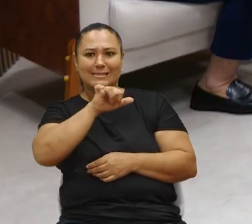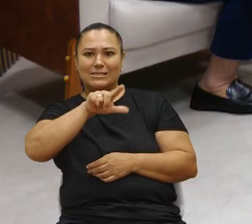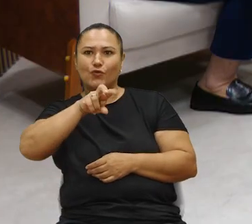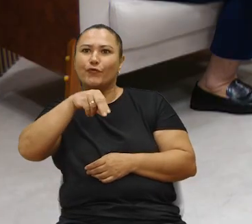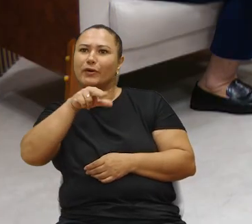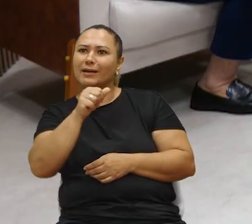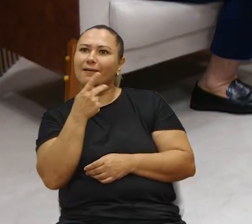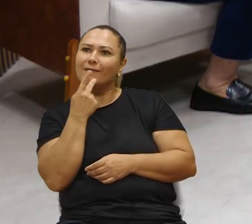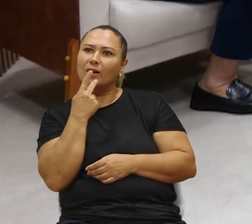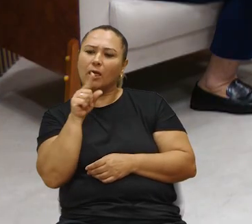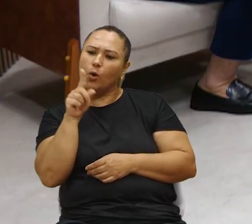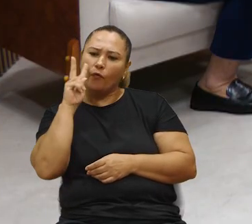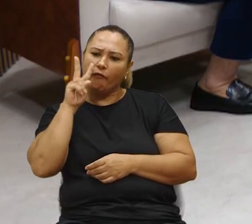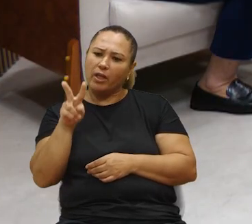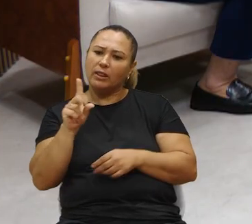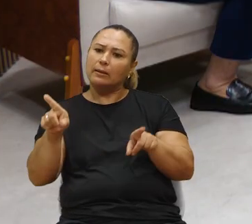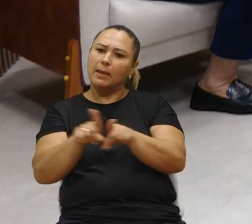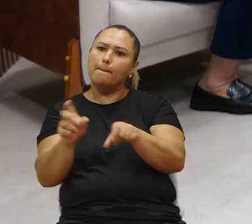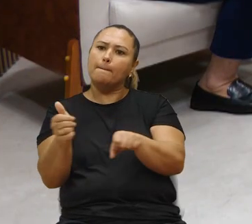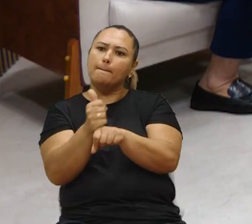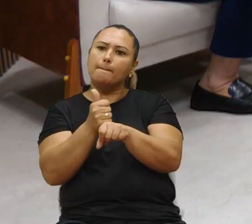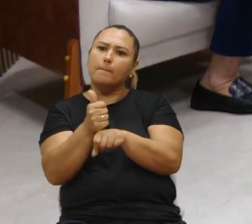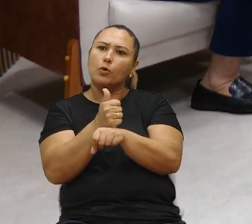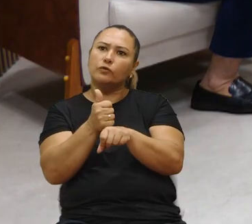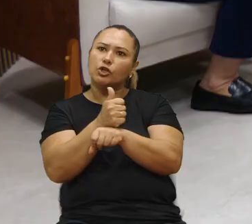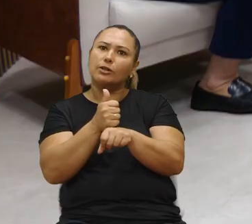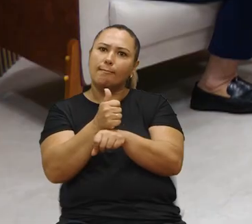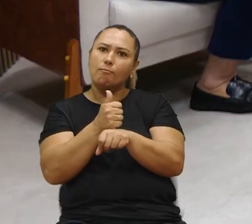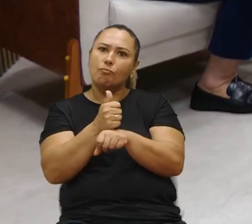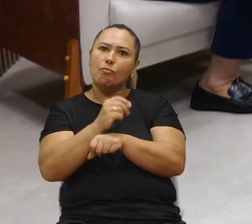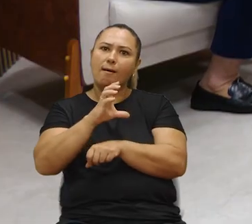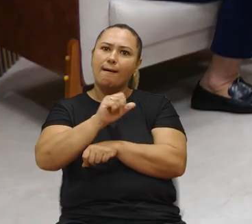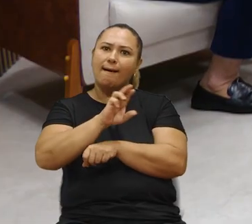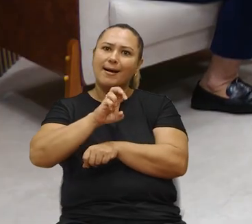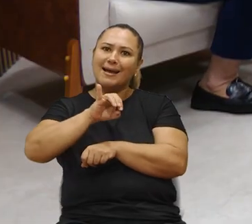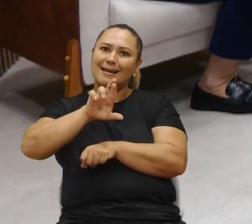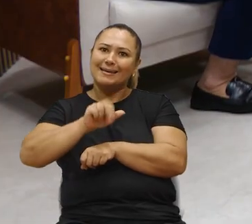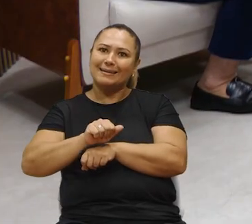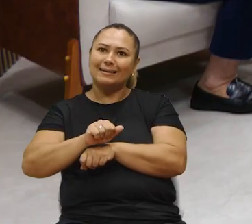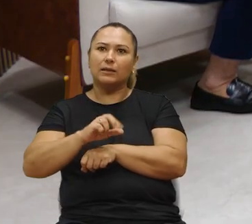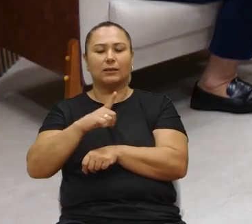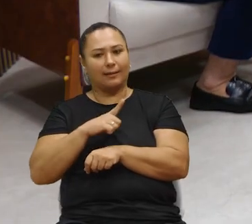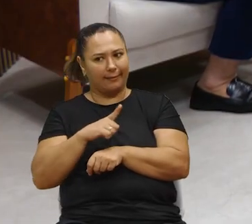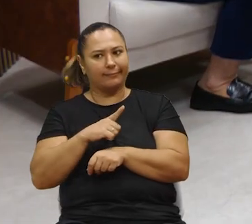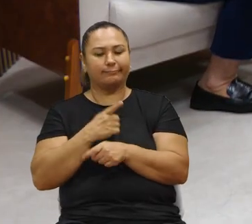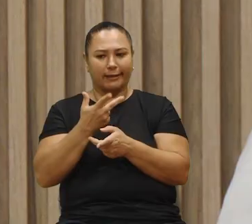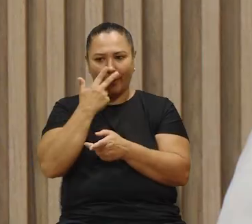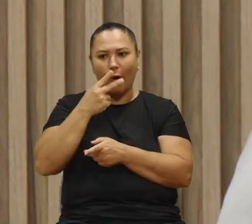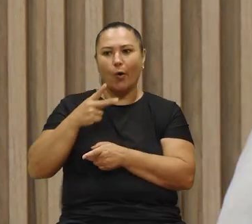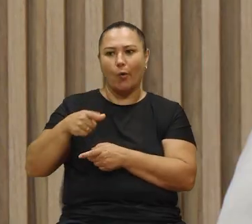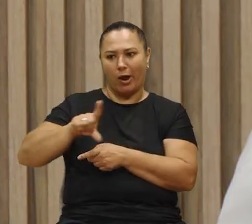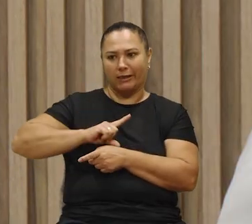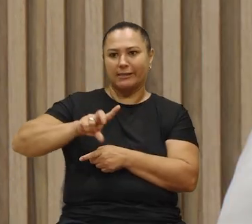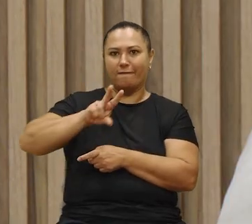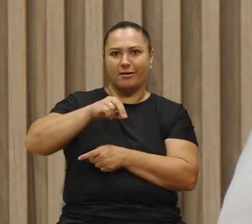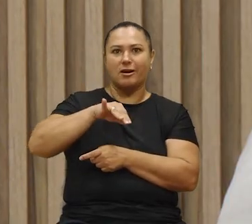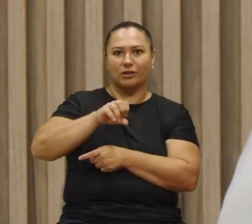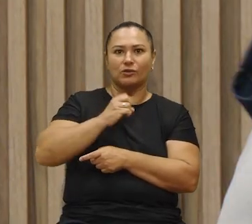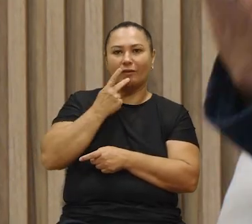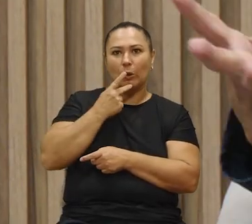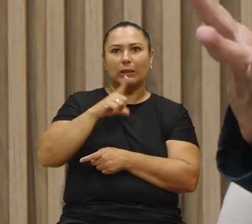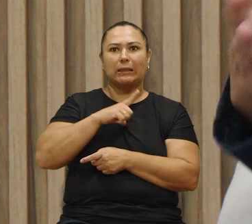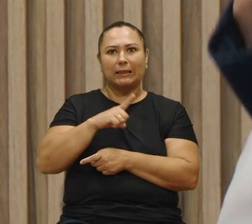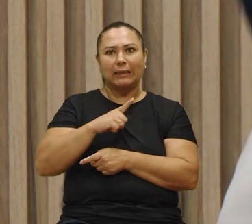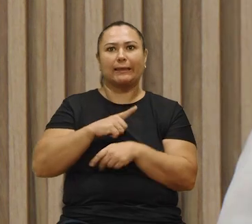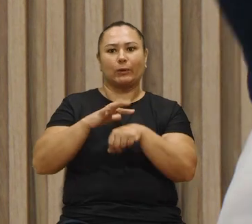olhando para essa pessoa, eu também olho para a carreira dela. Porque, como o Vânia comentou, a gente tem doenças mentais que